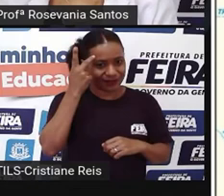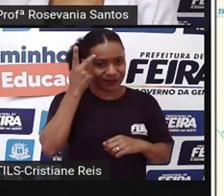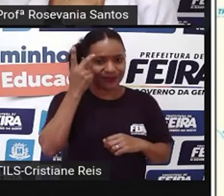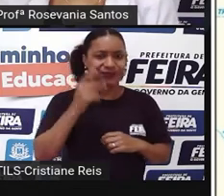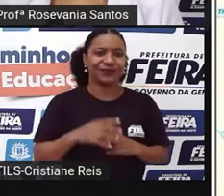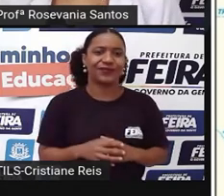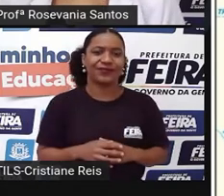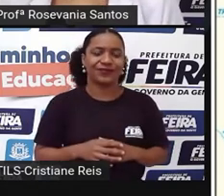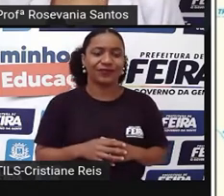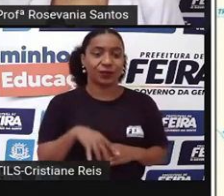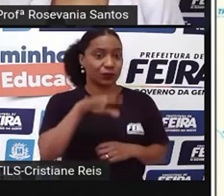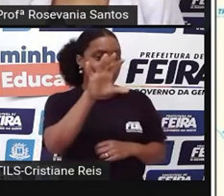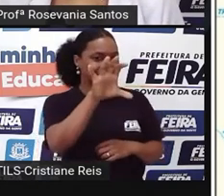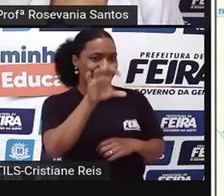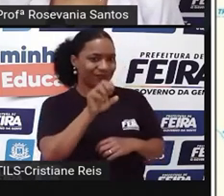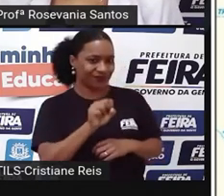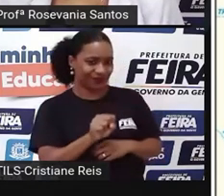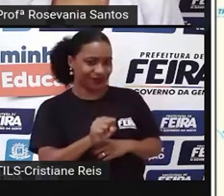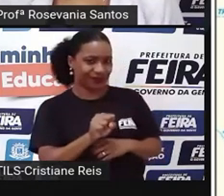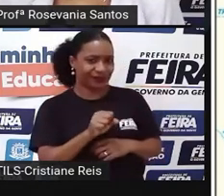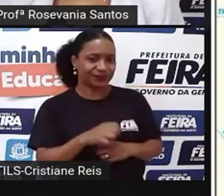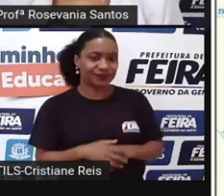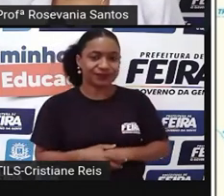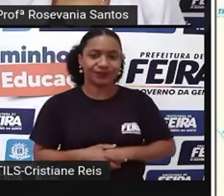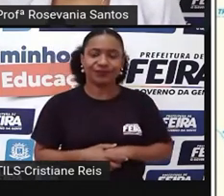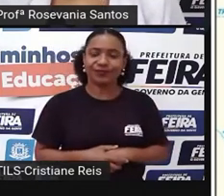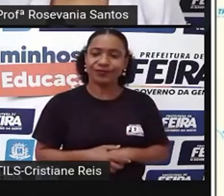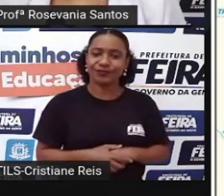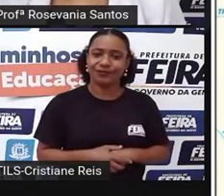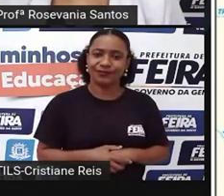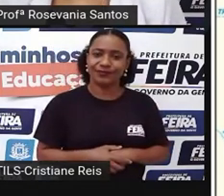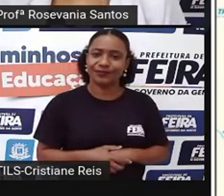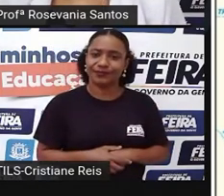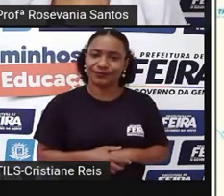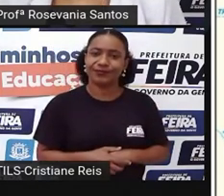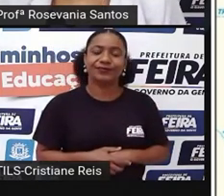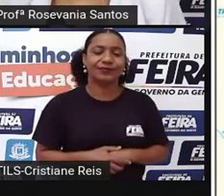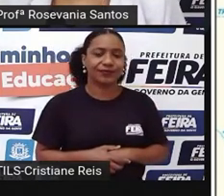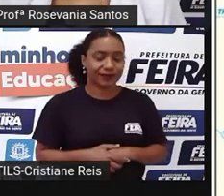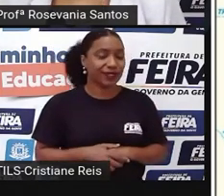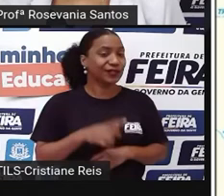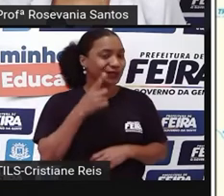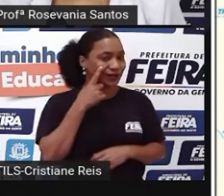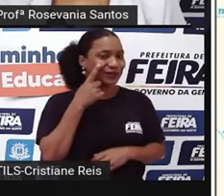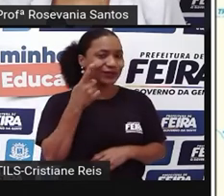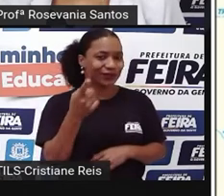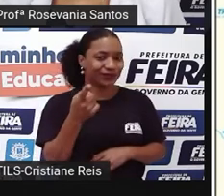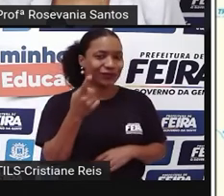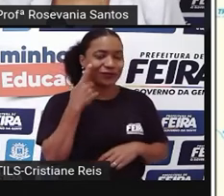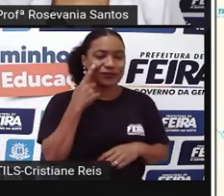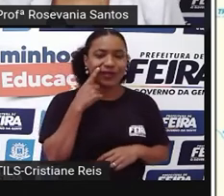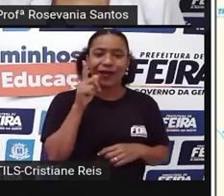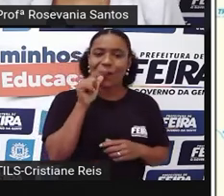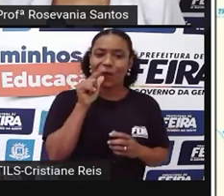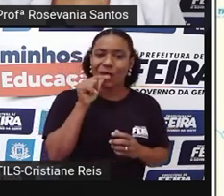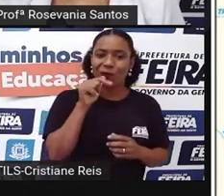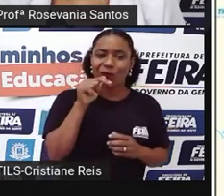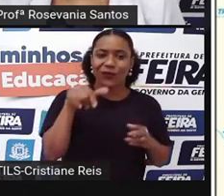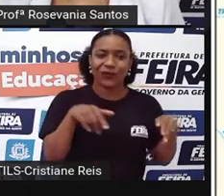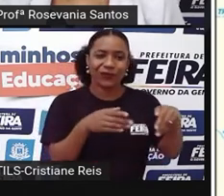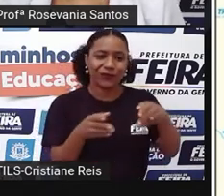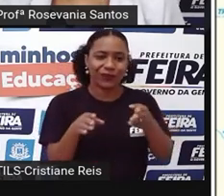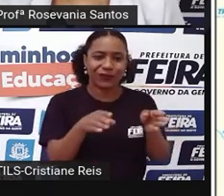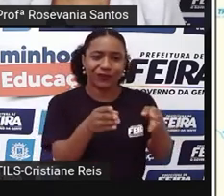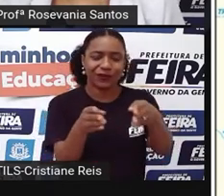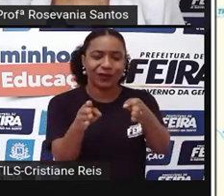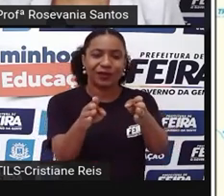da região Centro-Sul. Aqui, né, para chamar a atenção, né, na hidrografia, mais uma vez aqui, né, os rios para vocês verem, né, da